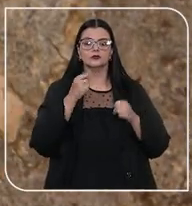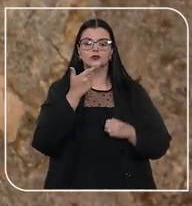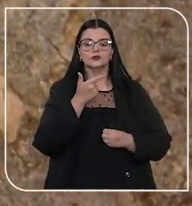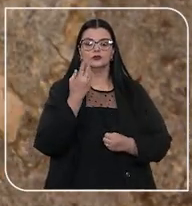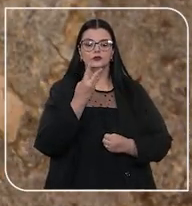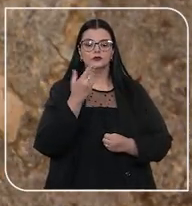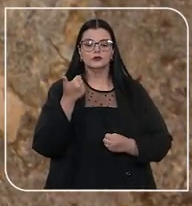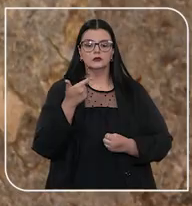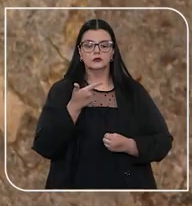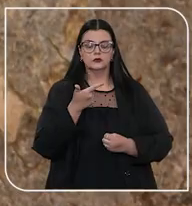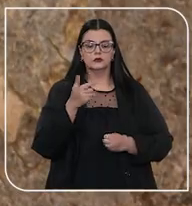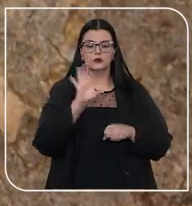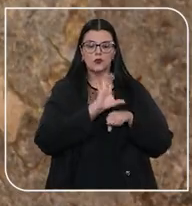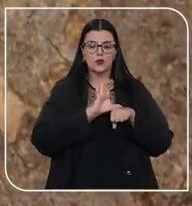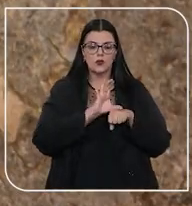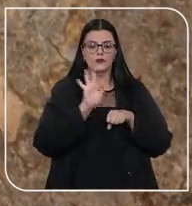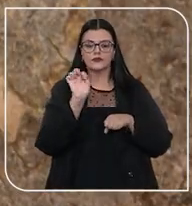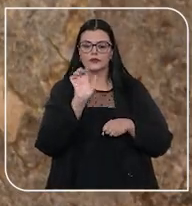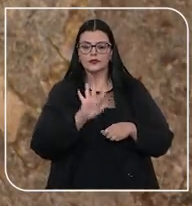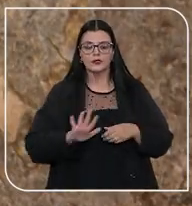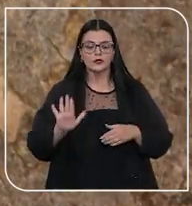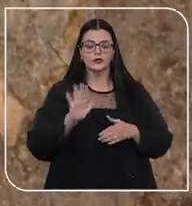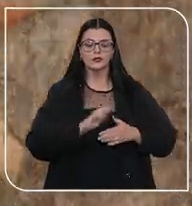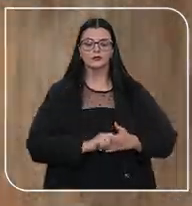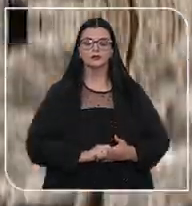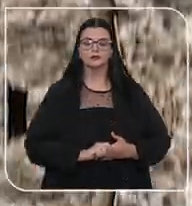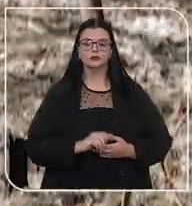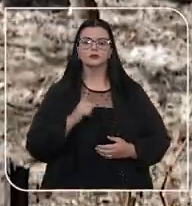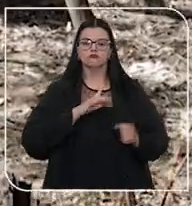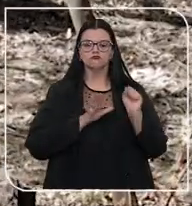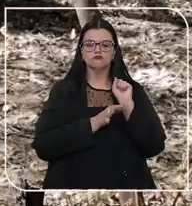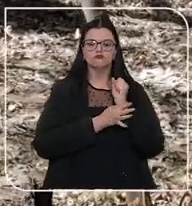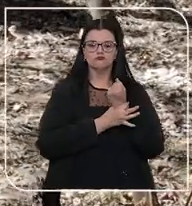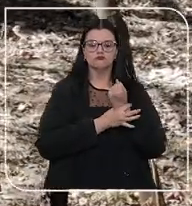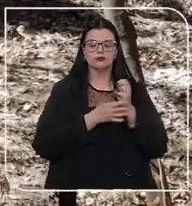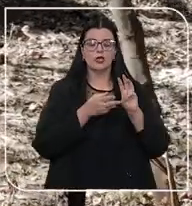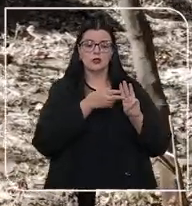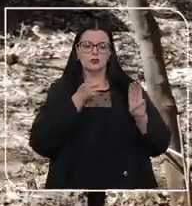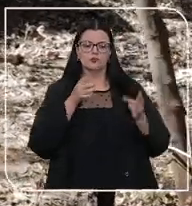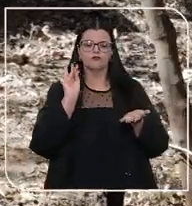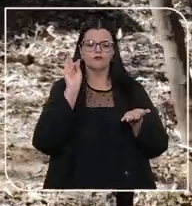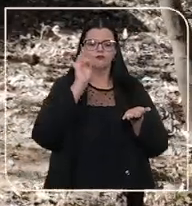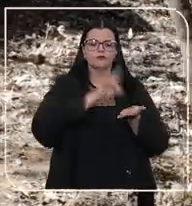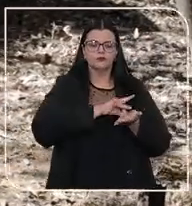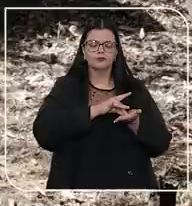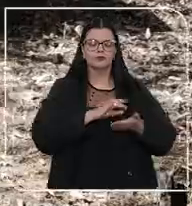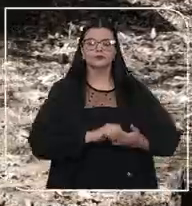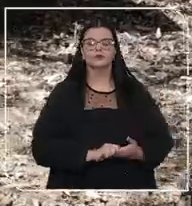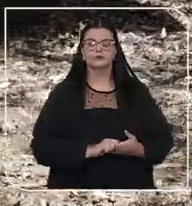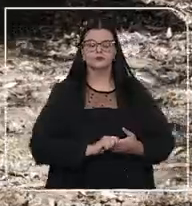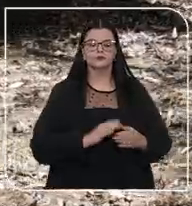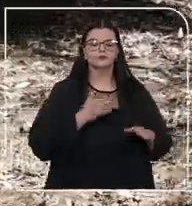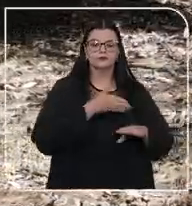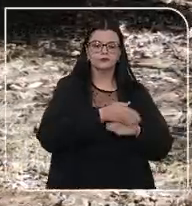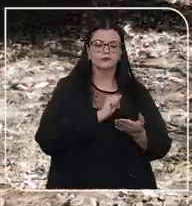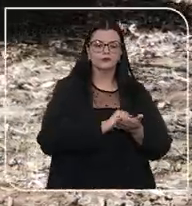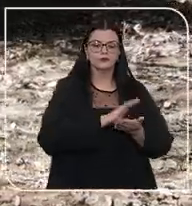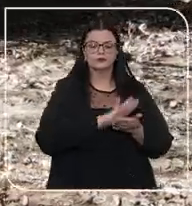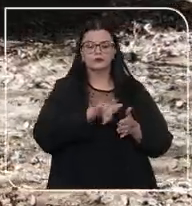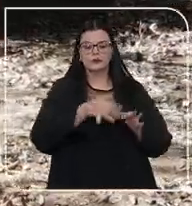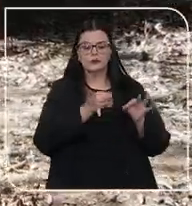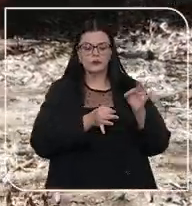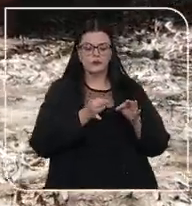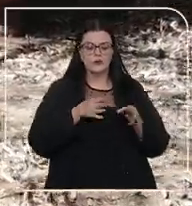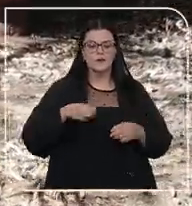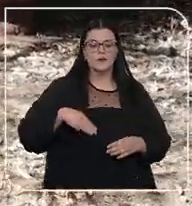previsto no artigo 232 da Constituição Federal. Ele garante aos indígenas a legitimidade para ingressar com ações judiciais